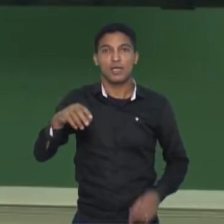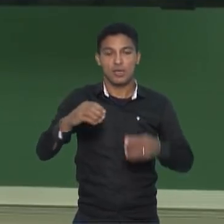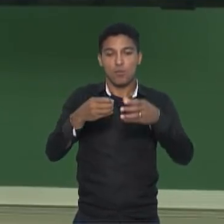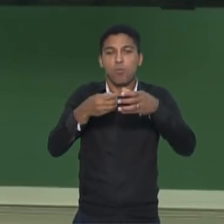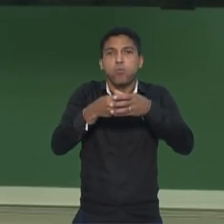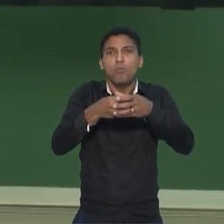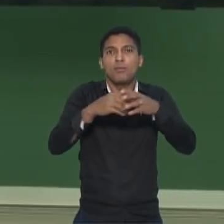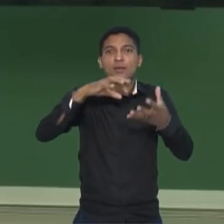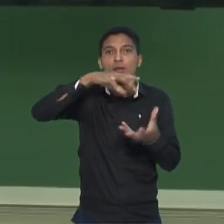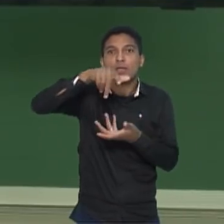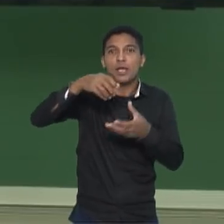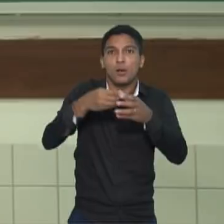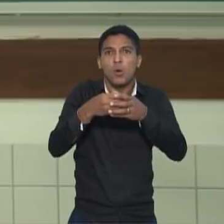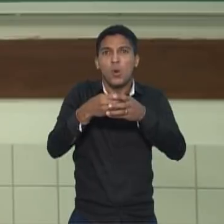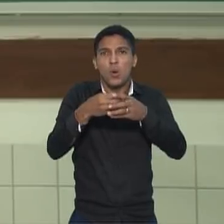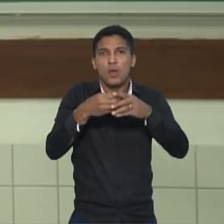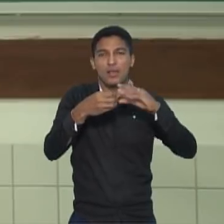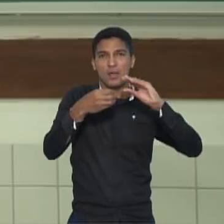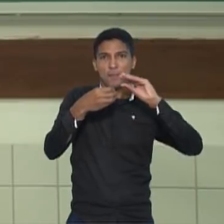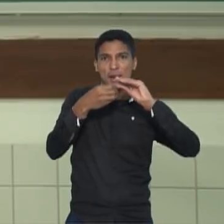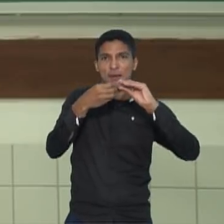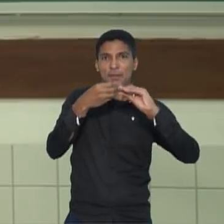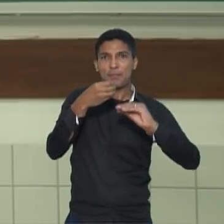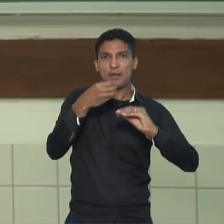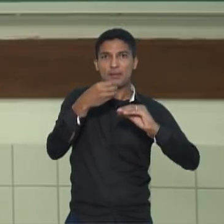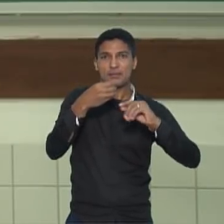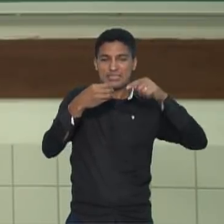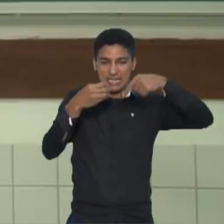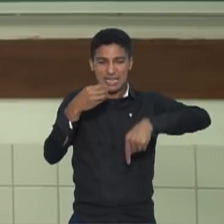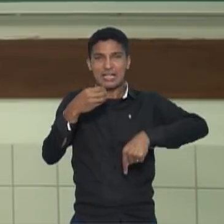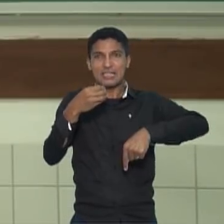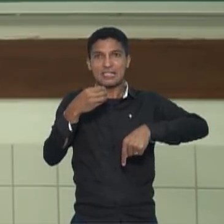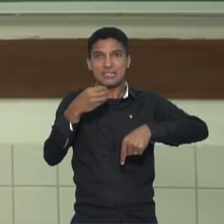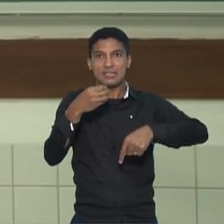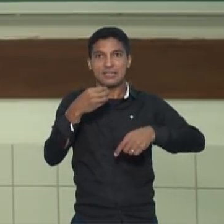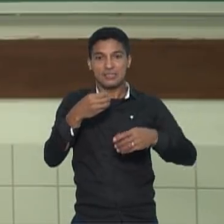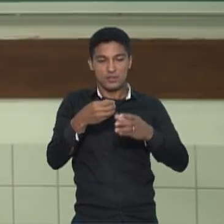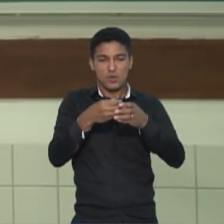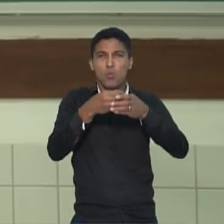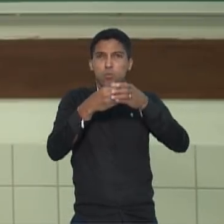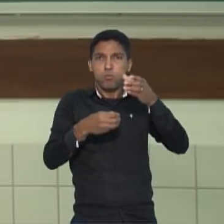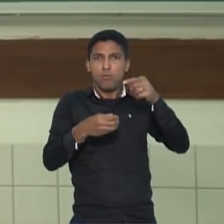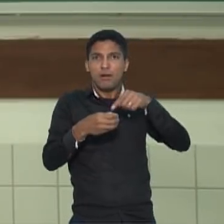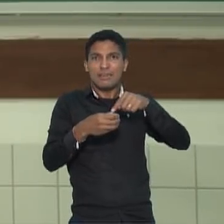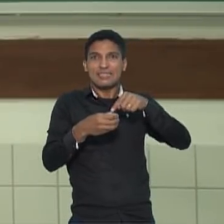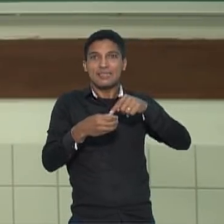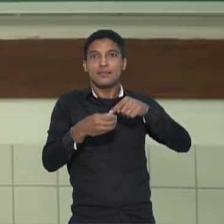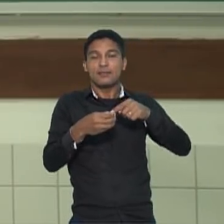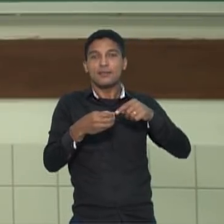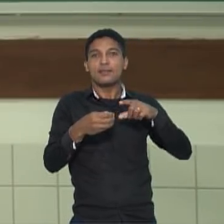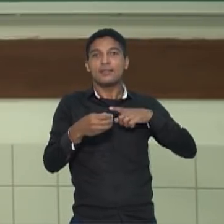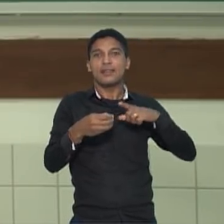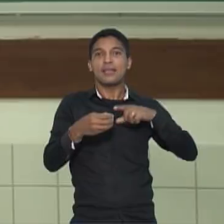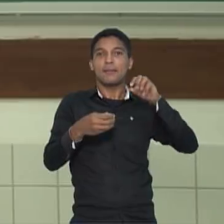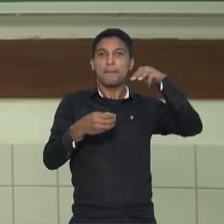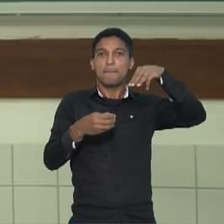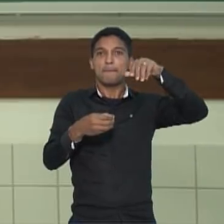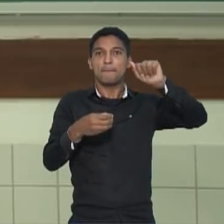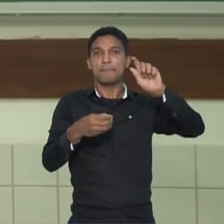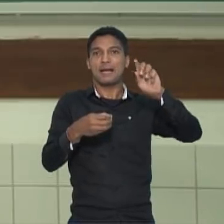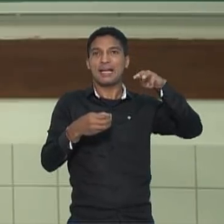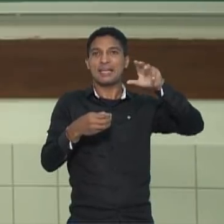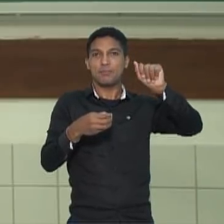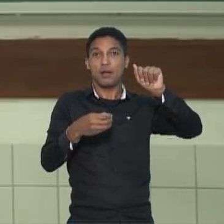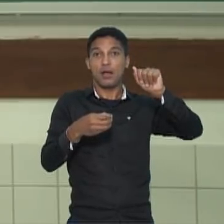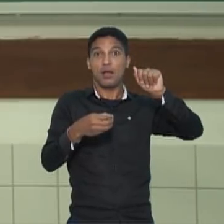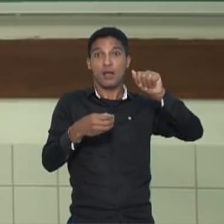havia o magma. E o magma era a rocha fundida, a rocha derretida. Então,